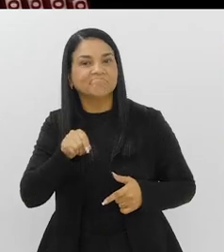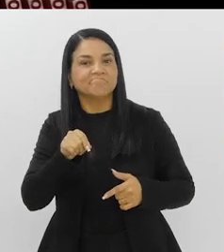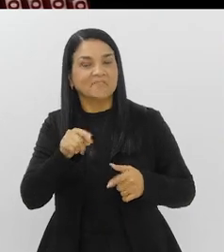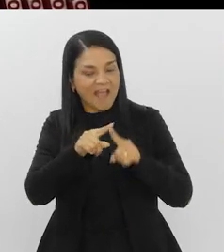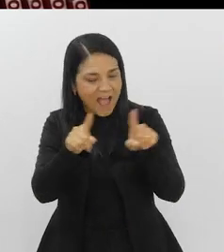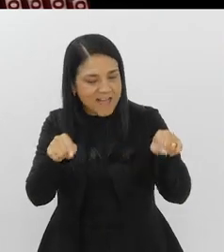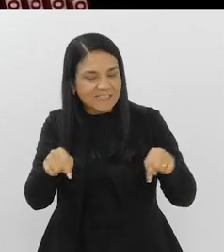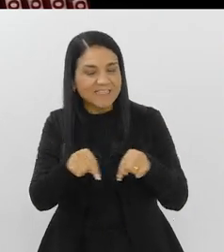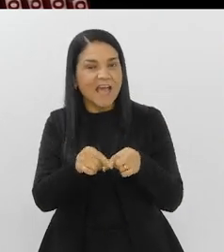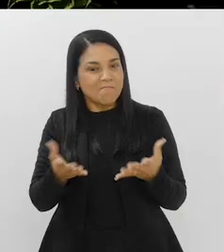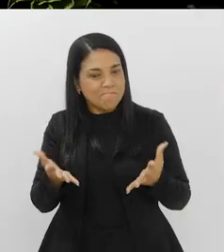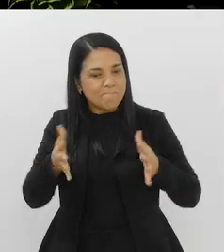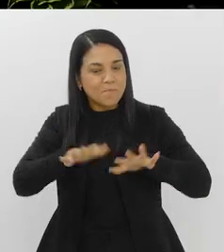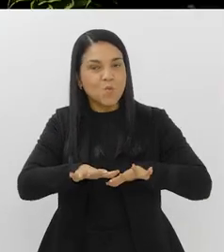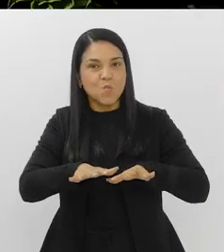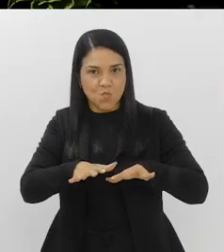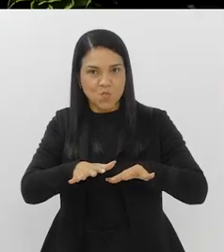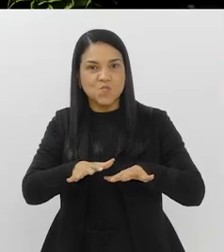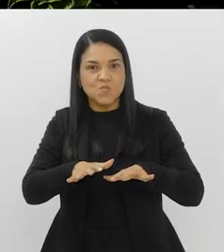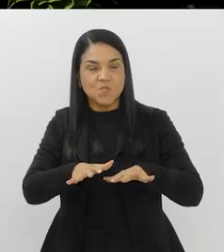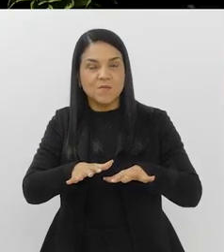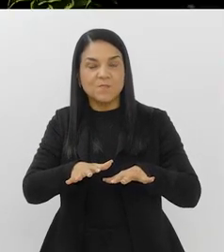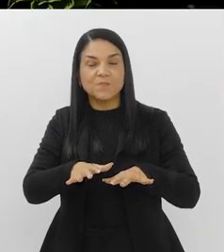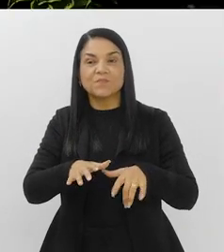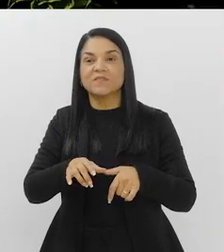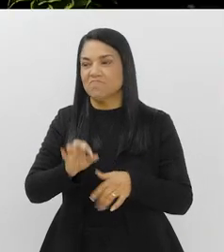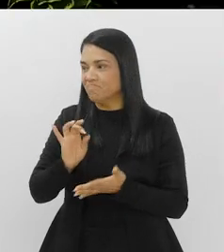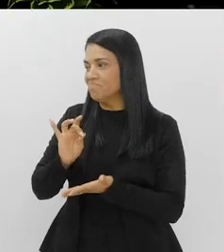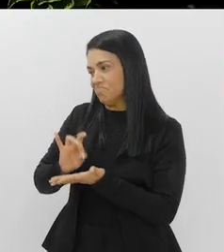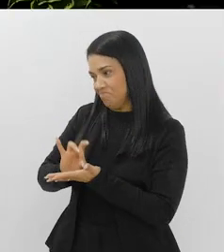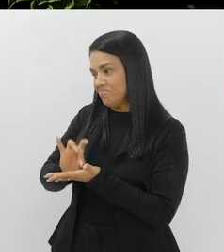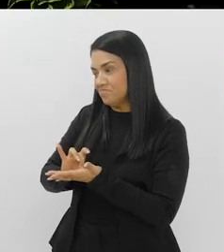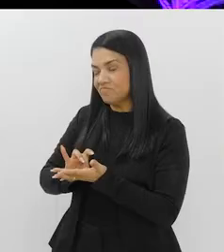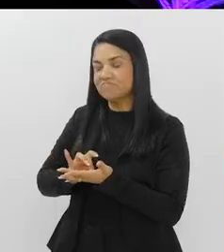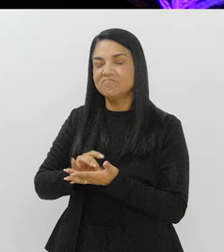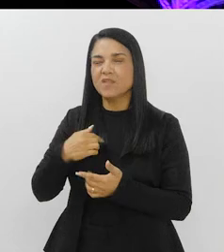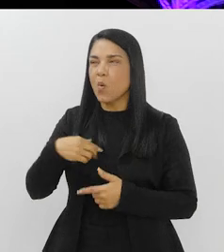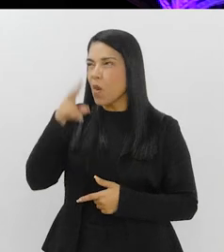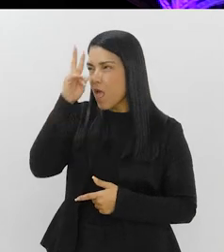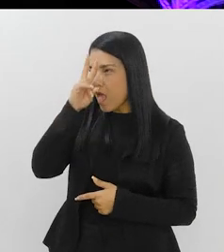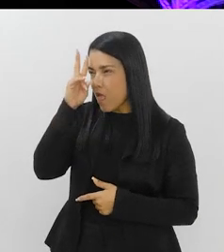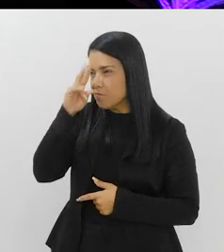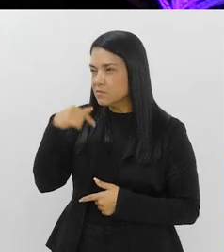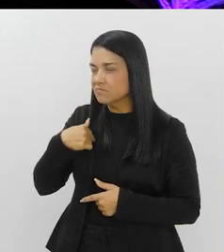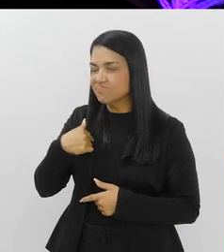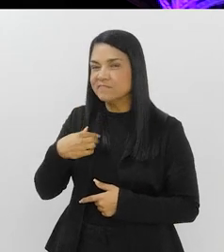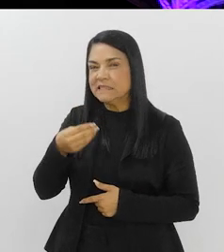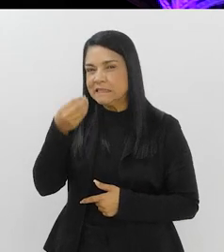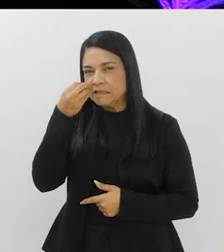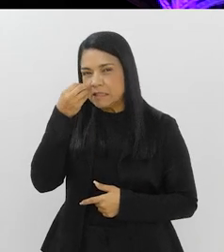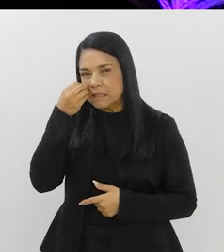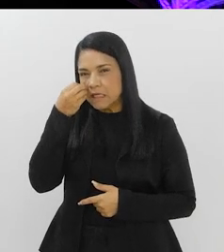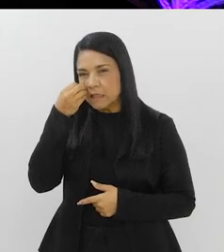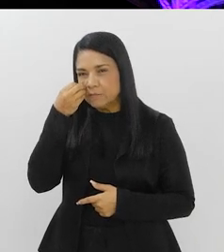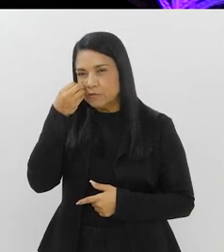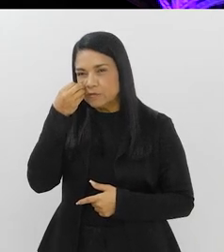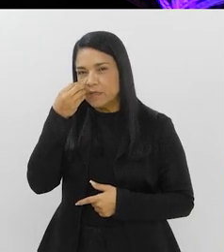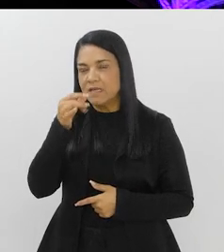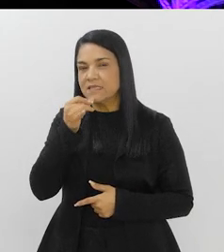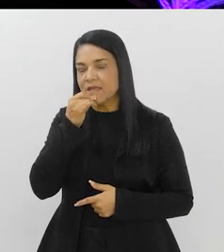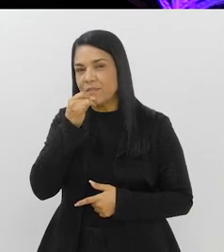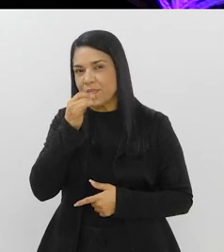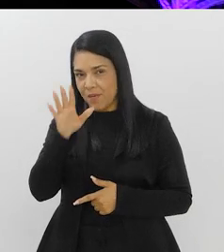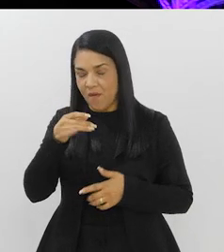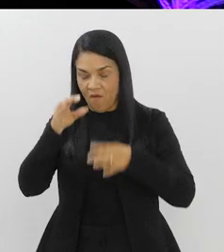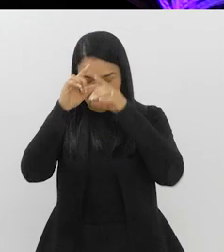tornar essa aula mais inclusiva inclusiva mais inclusiva E aí uma Eu lembro que uma das vezes a gente tentou vendar o pessoal